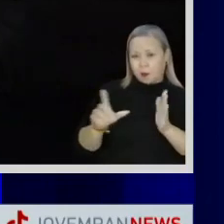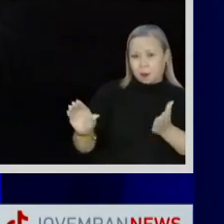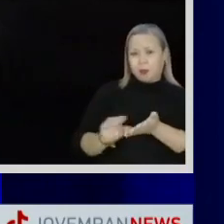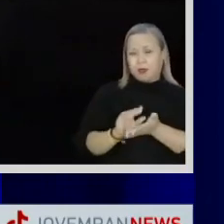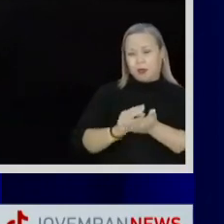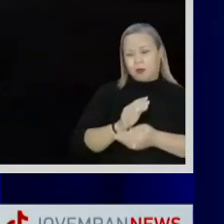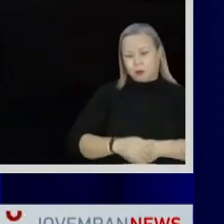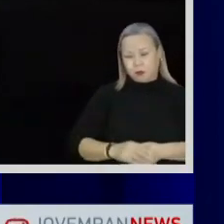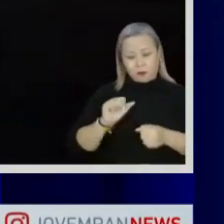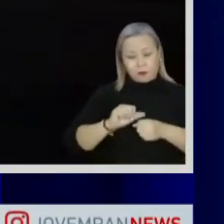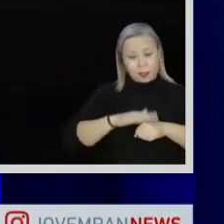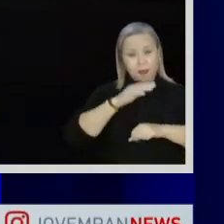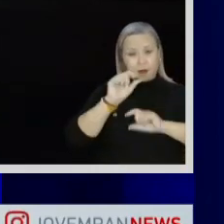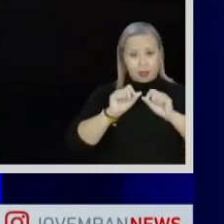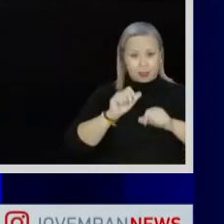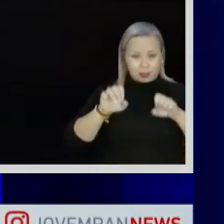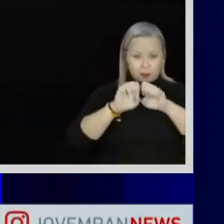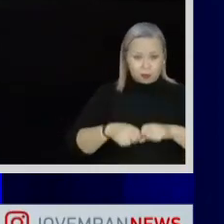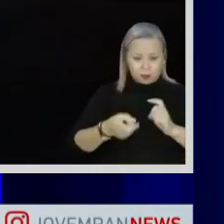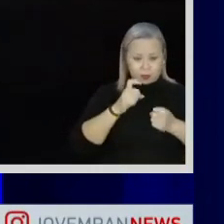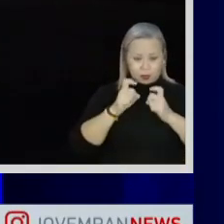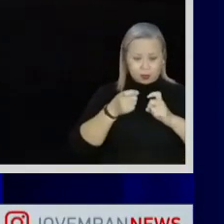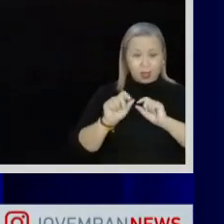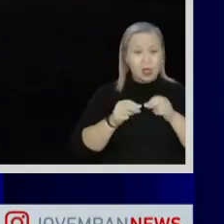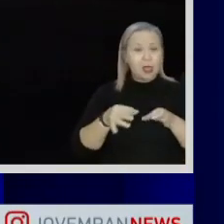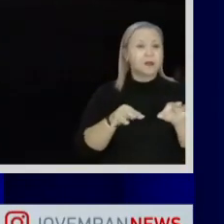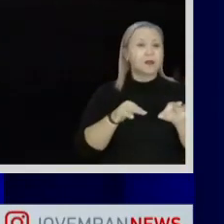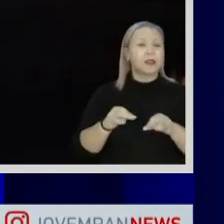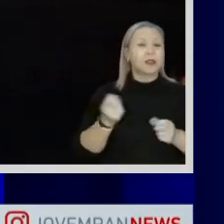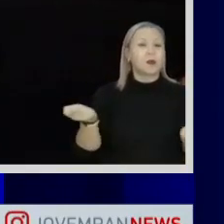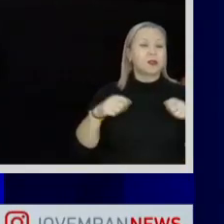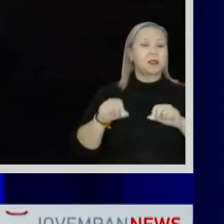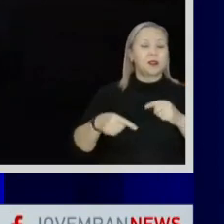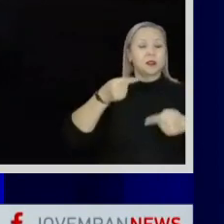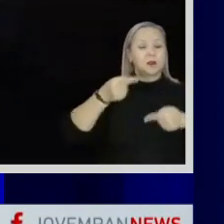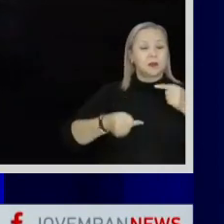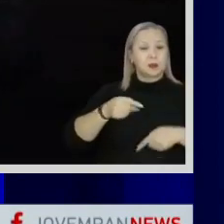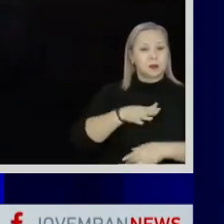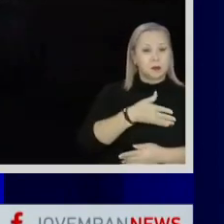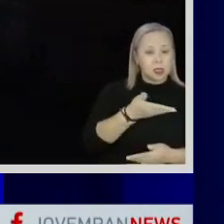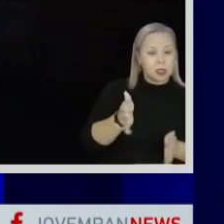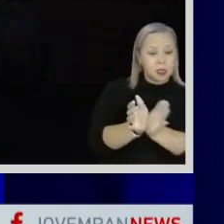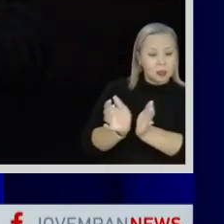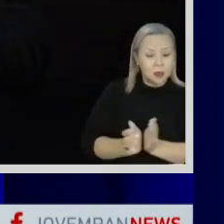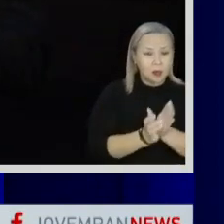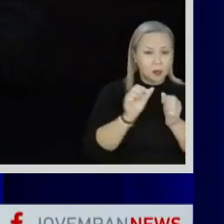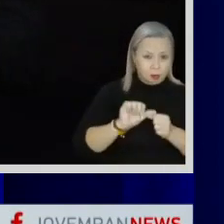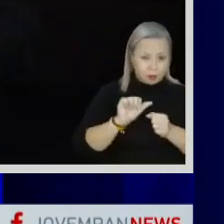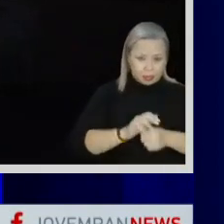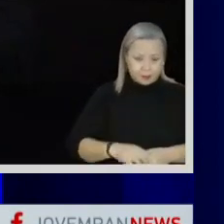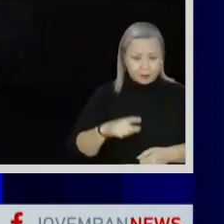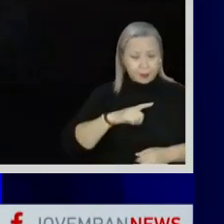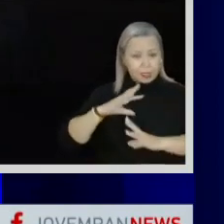ficar na mão de políticos. E aí estabelece uma série de critérios ali para que ela não seja dominada por essa classe